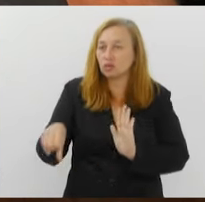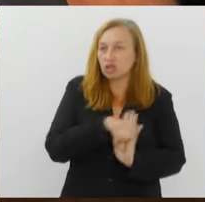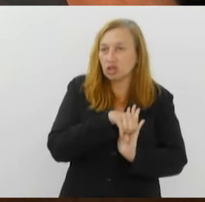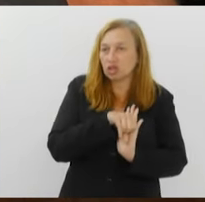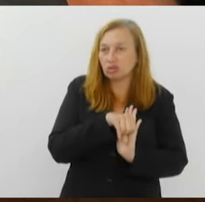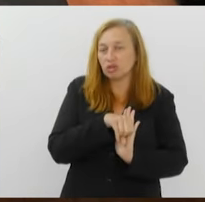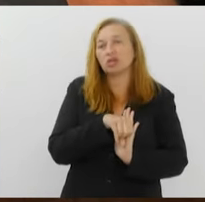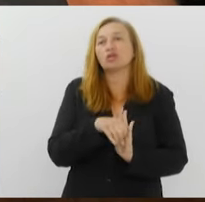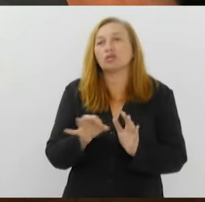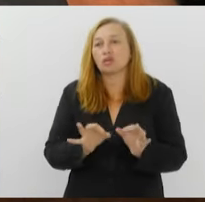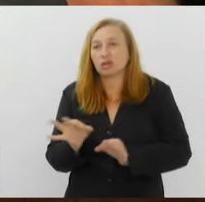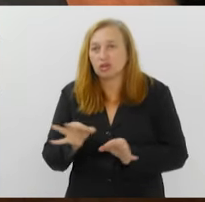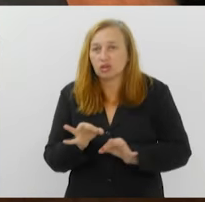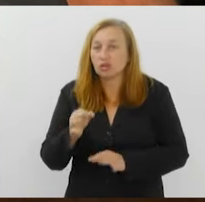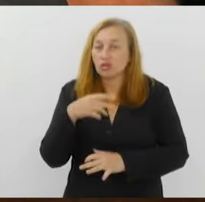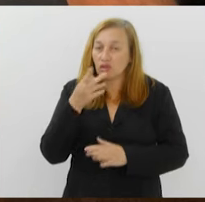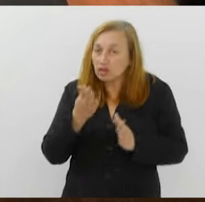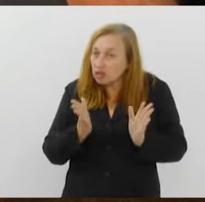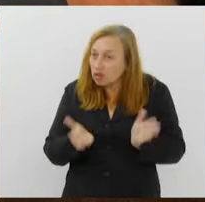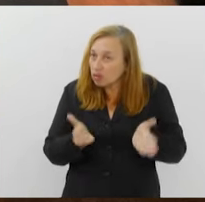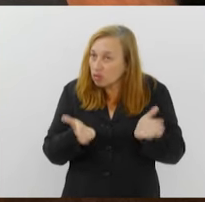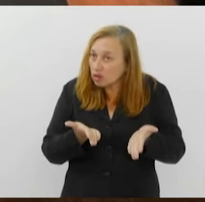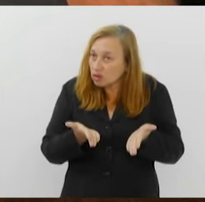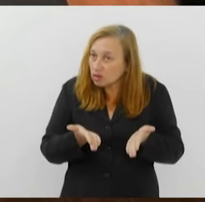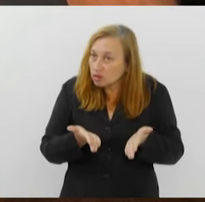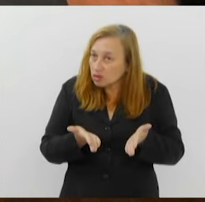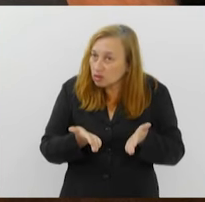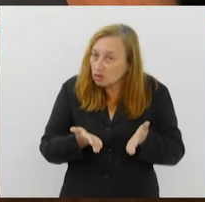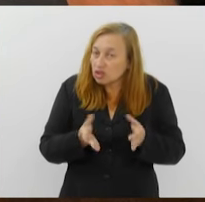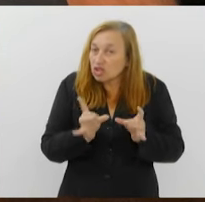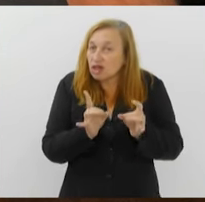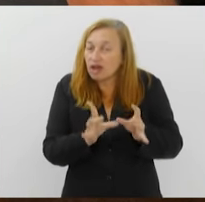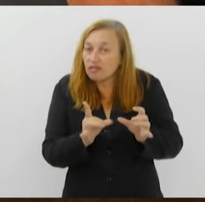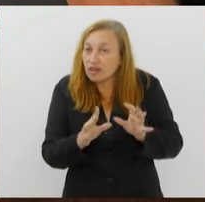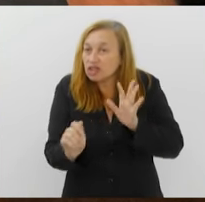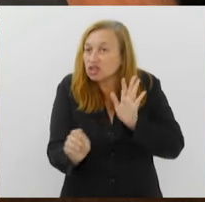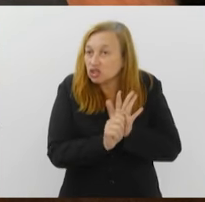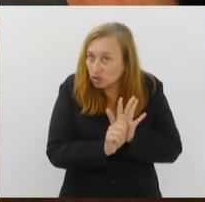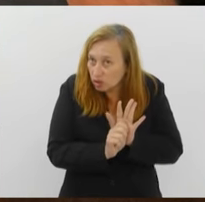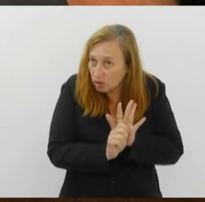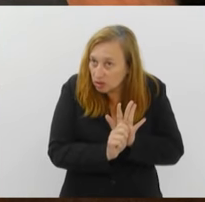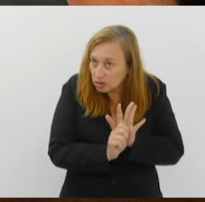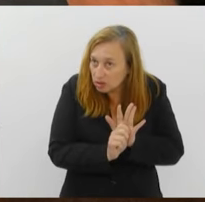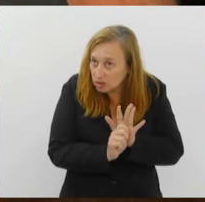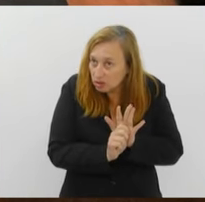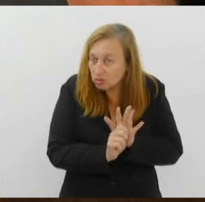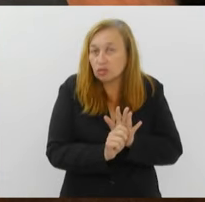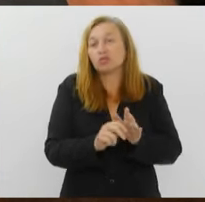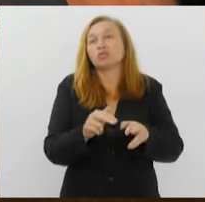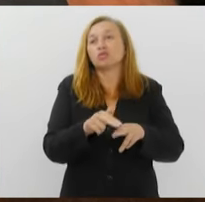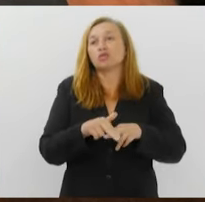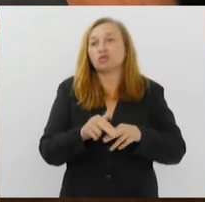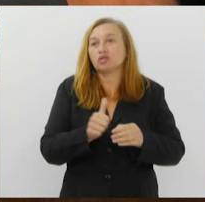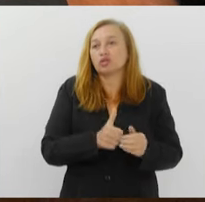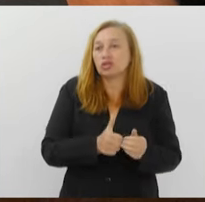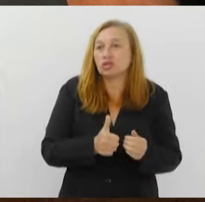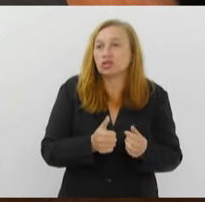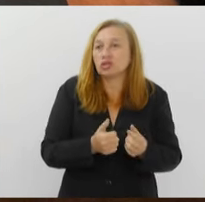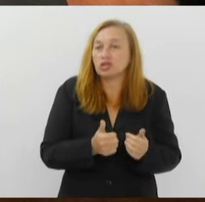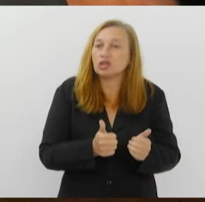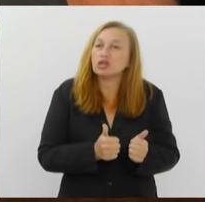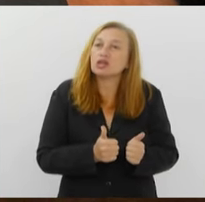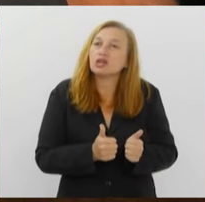referindo, nessa ocasião, ao tráfico de drogas, por conta desse enfrentamento agora